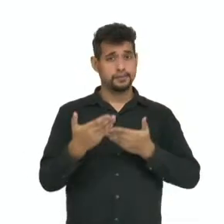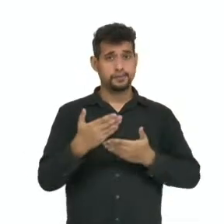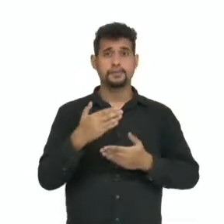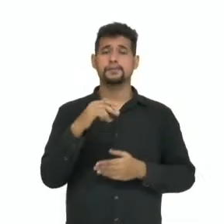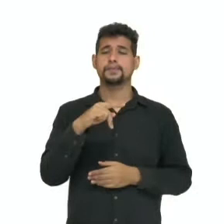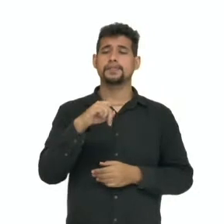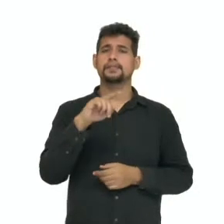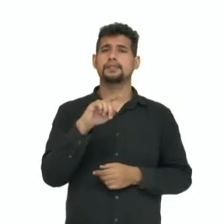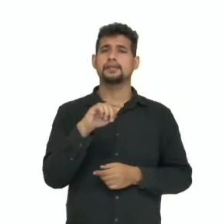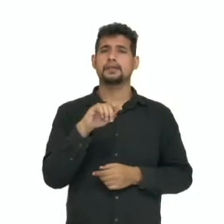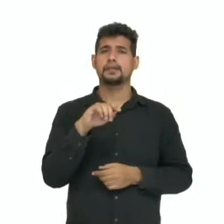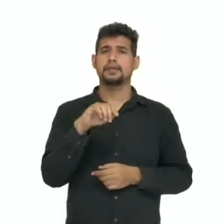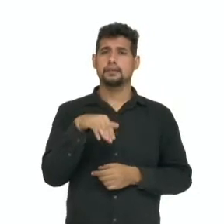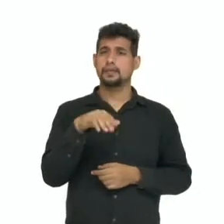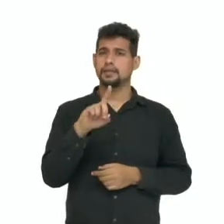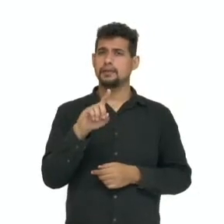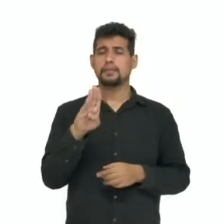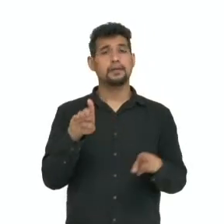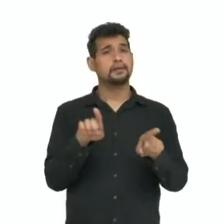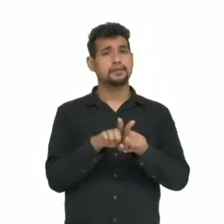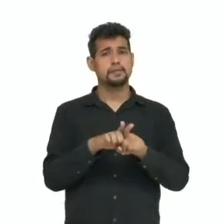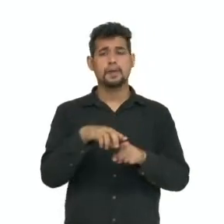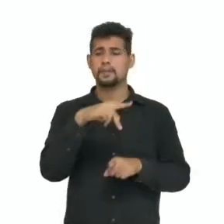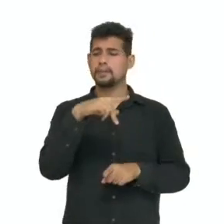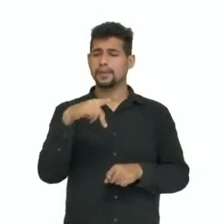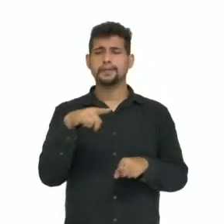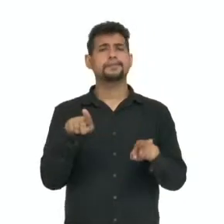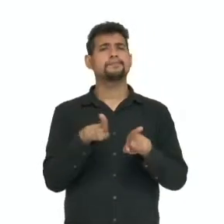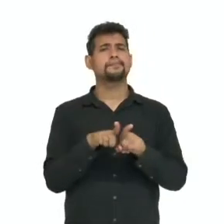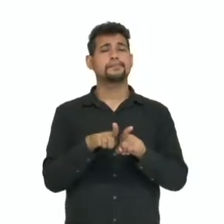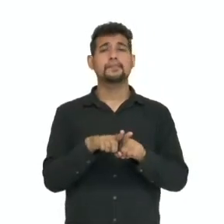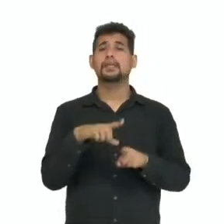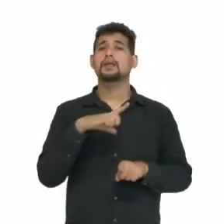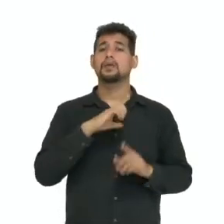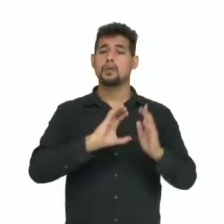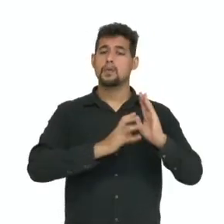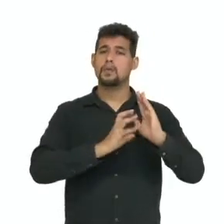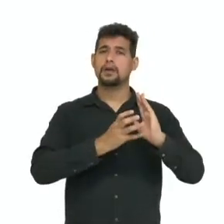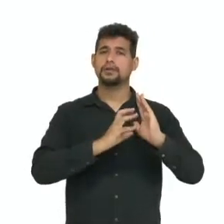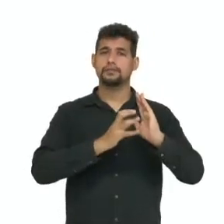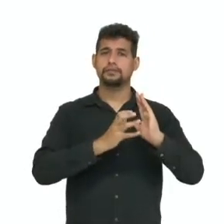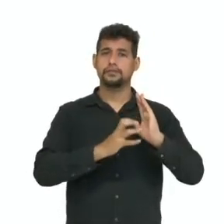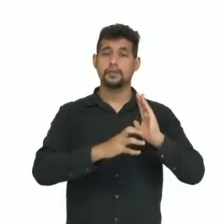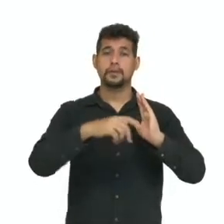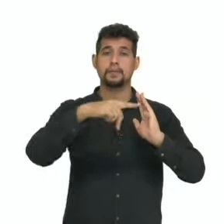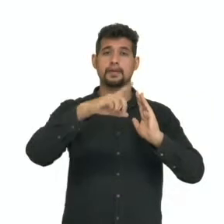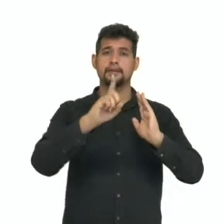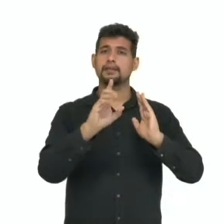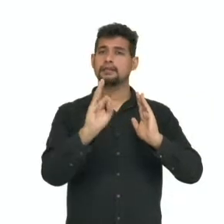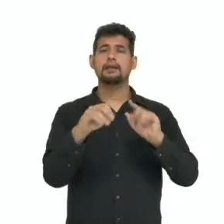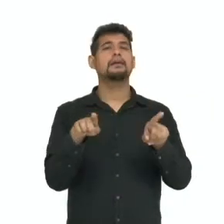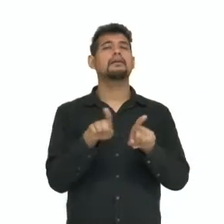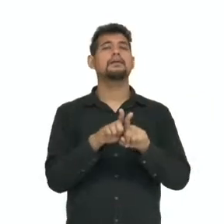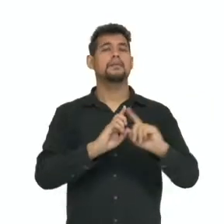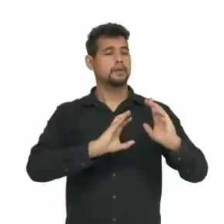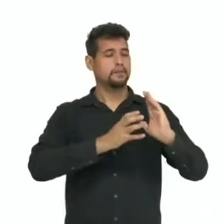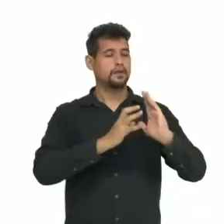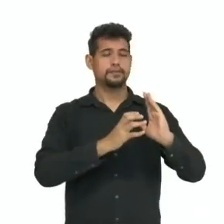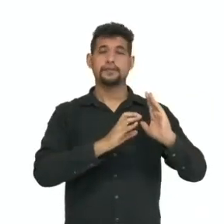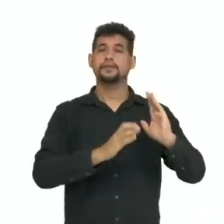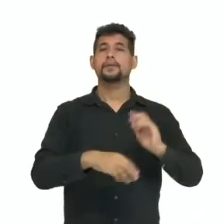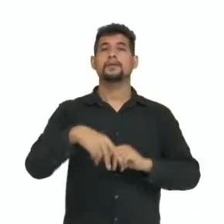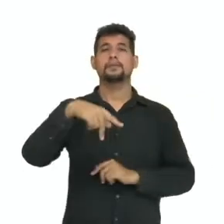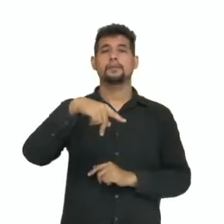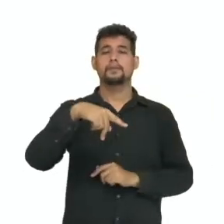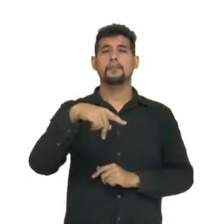PMDB. Partido Popular, PP, Partido Democrático Trabalhista, PDT, e o Partido Trabalhista